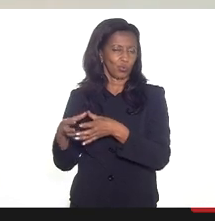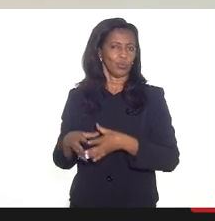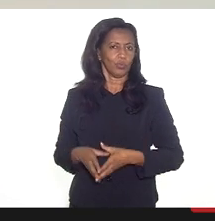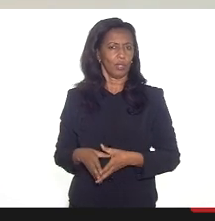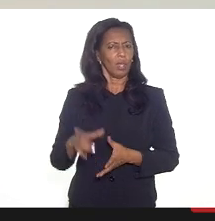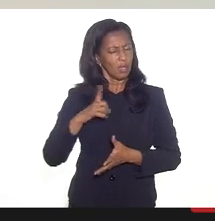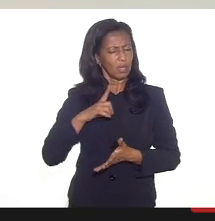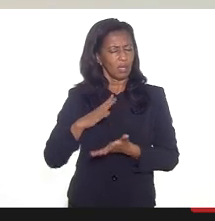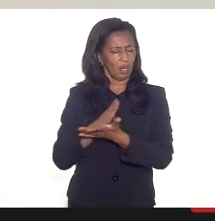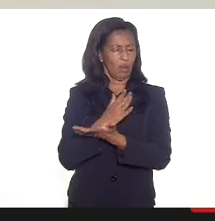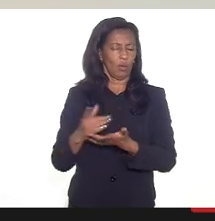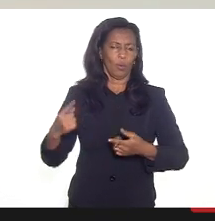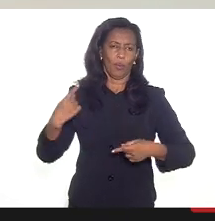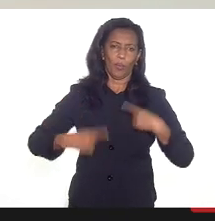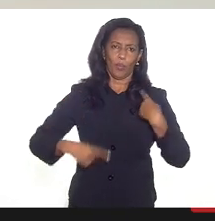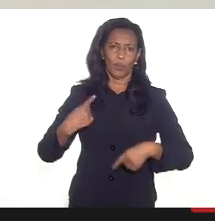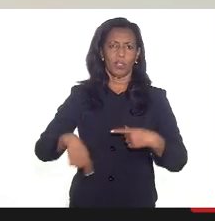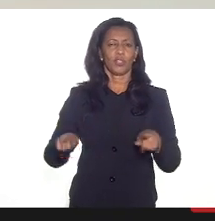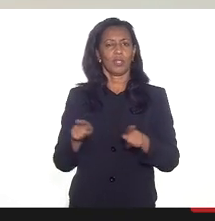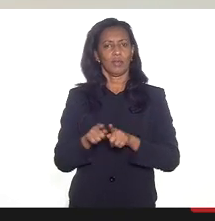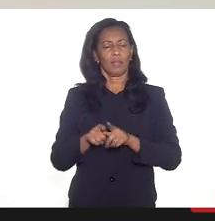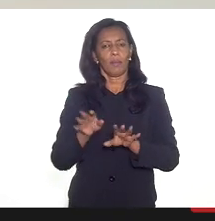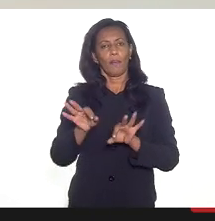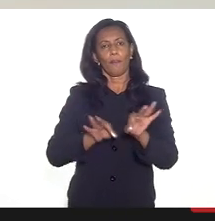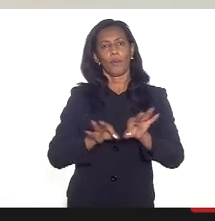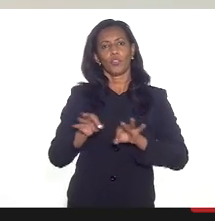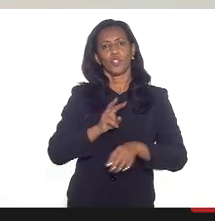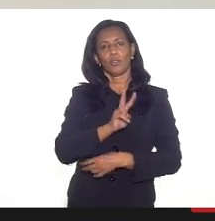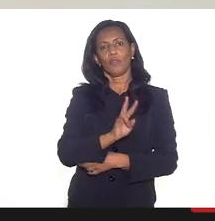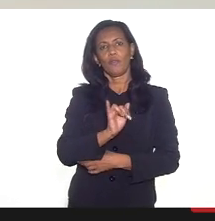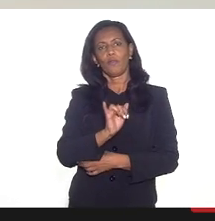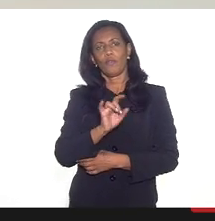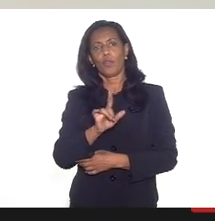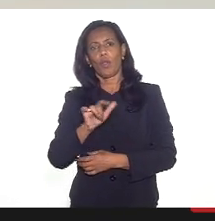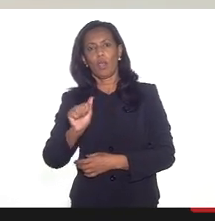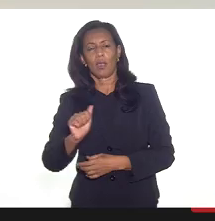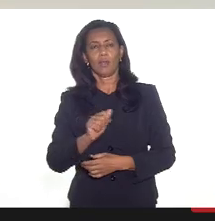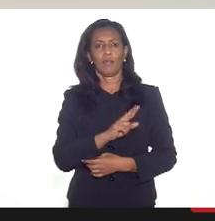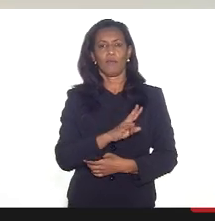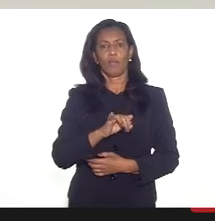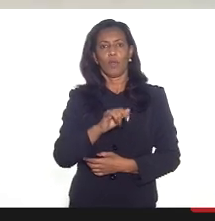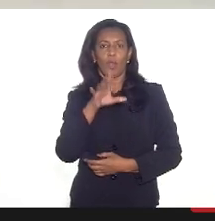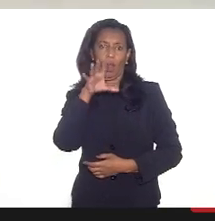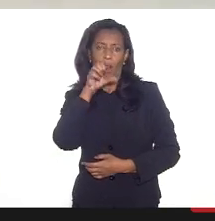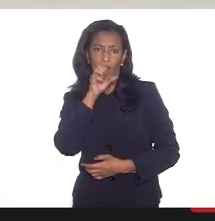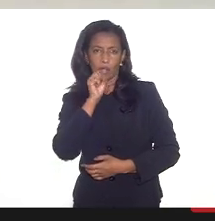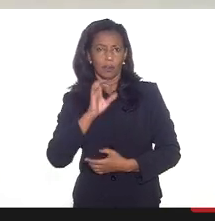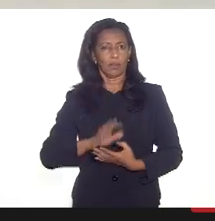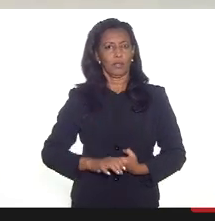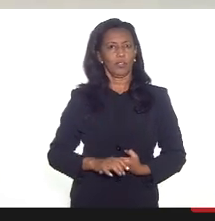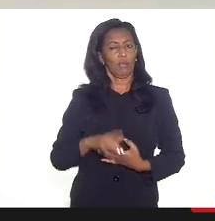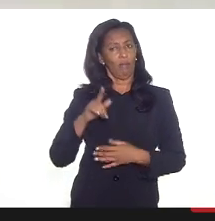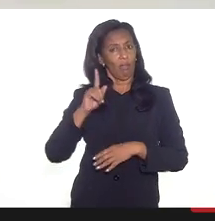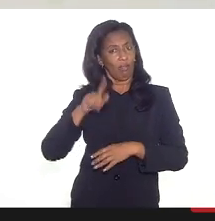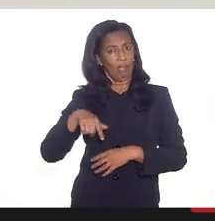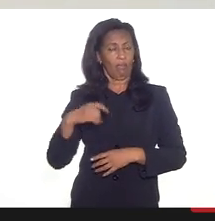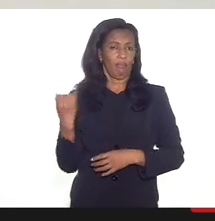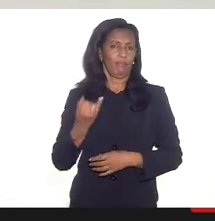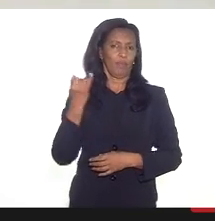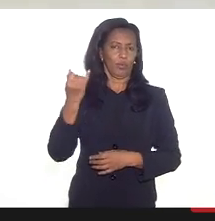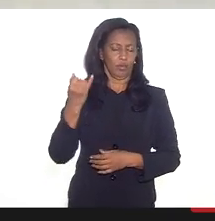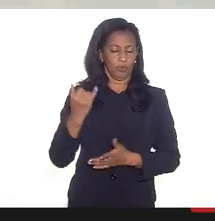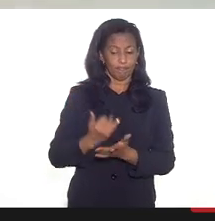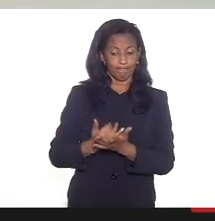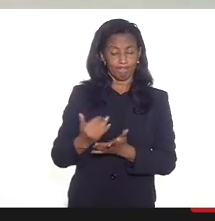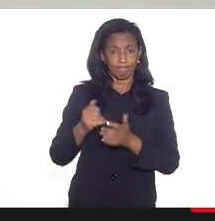temos algumas políticas públicas também, como o Projeto Violeta, o Protocolo Violeta Laranja, que são muito importantes. E desde que começou a